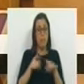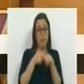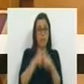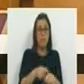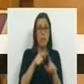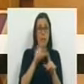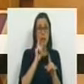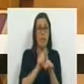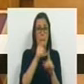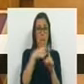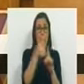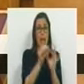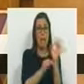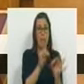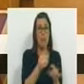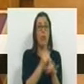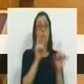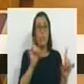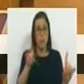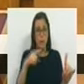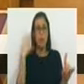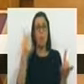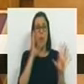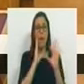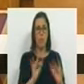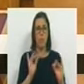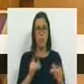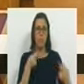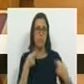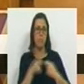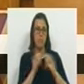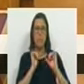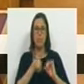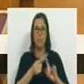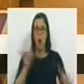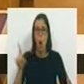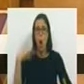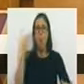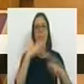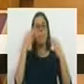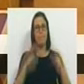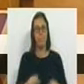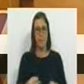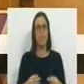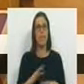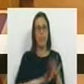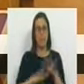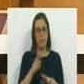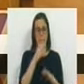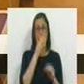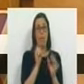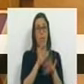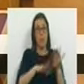dos fitofármacos, porque se tivessem tido uma formação adequada e correta, de certeza conseguiriam fazer a